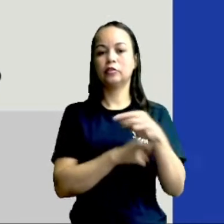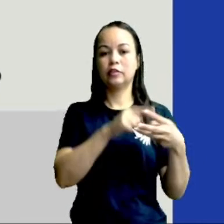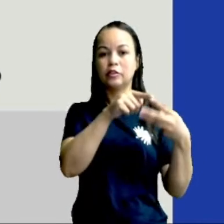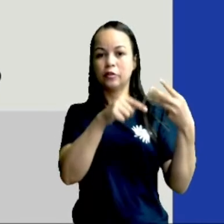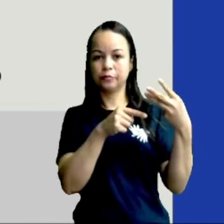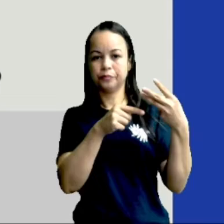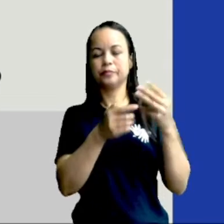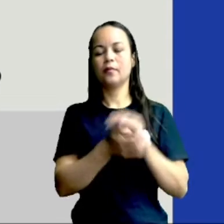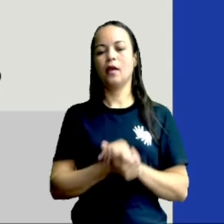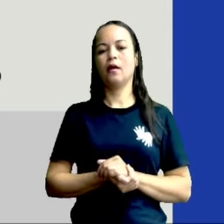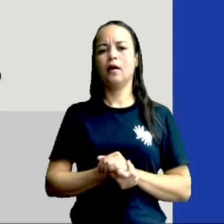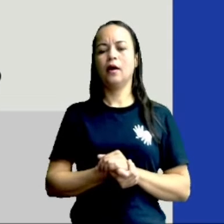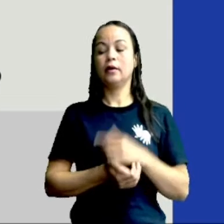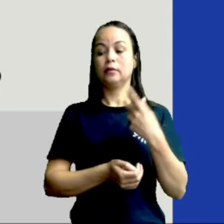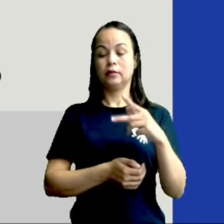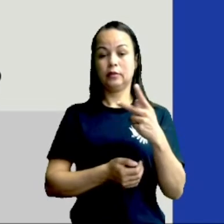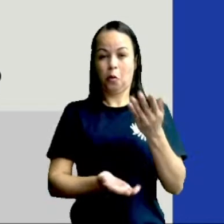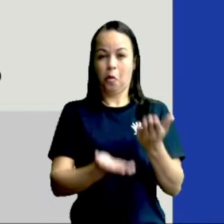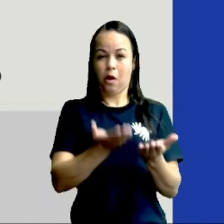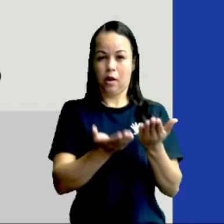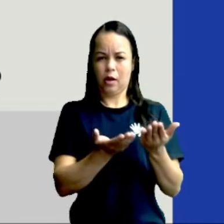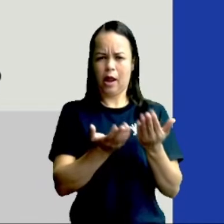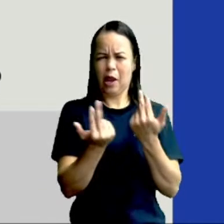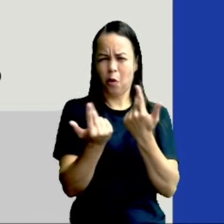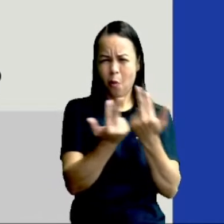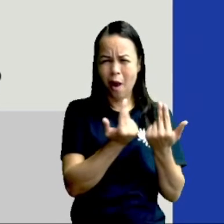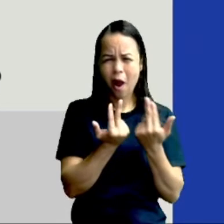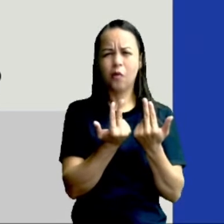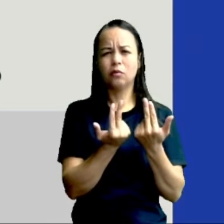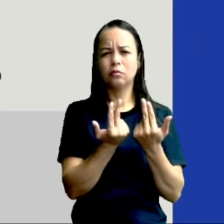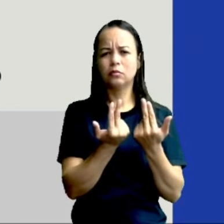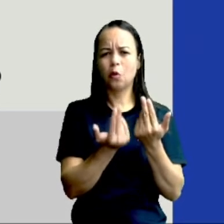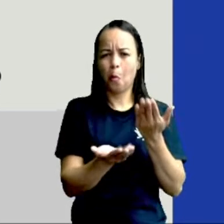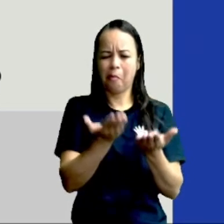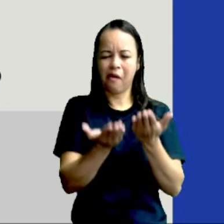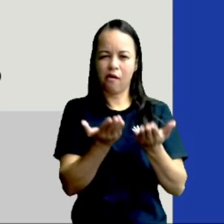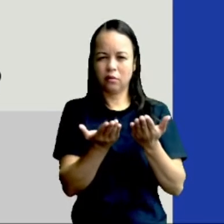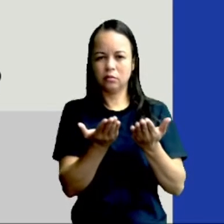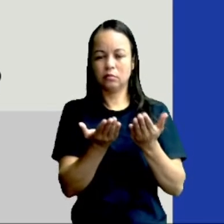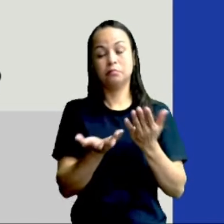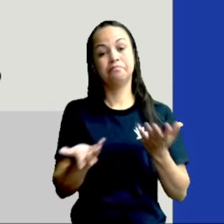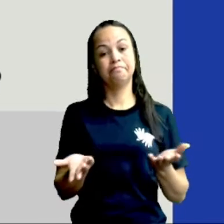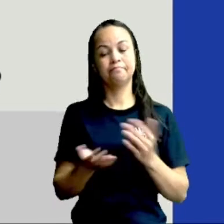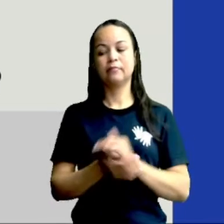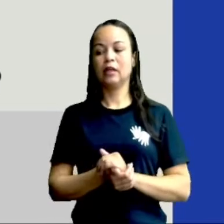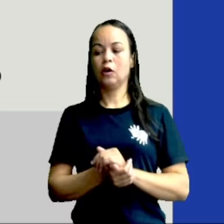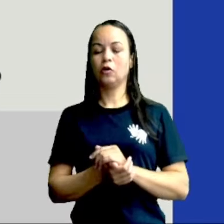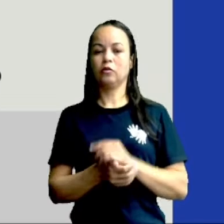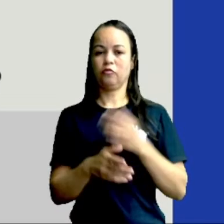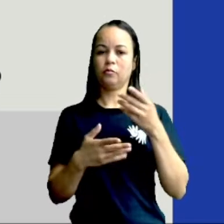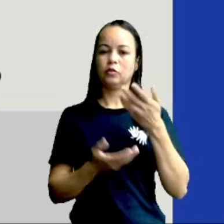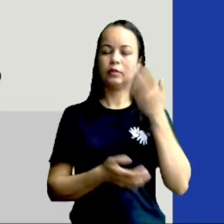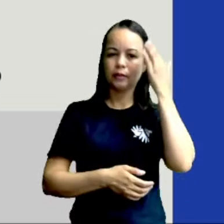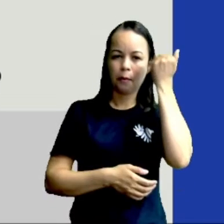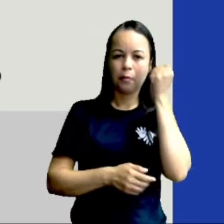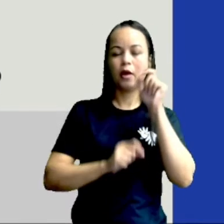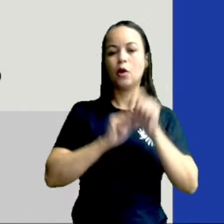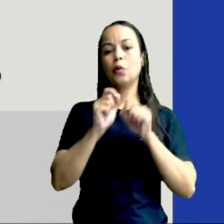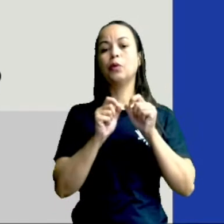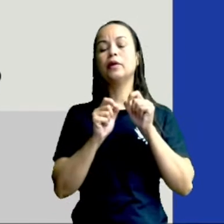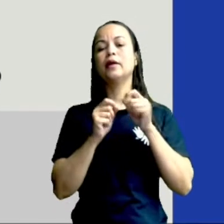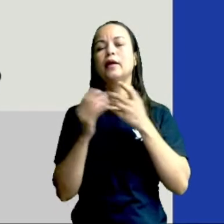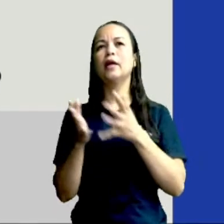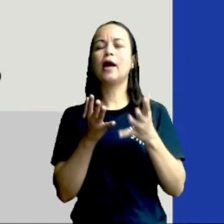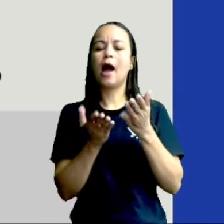O peso em cada um dos pratos dessas balanças é o mesmo? Então a gente vai ver aí o que acontece nessas situações e saber